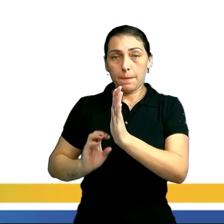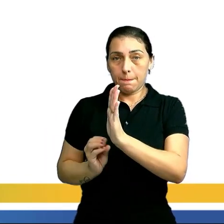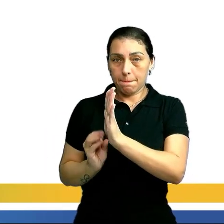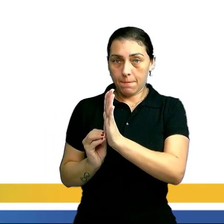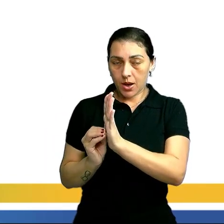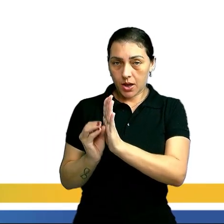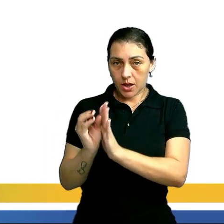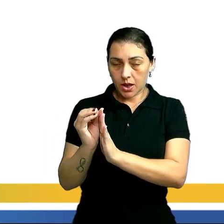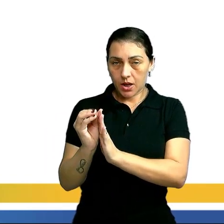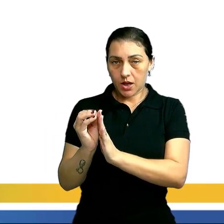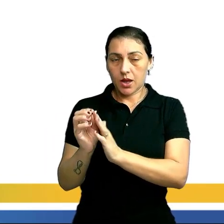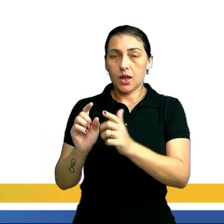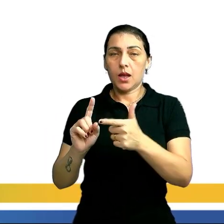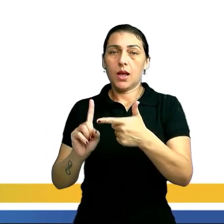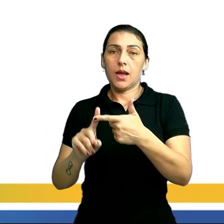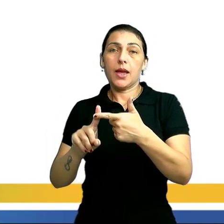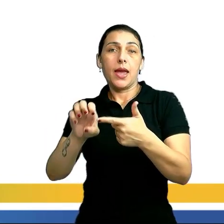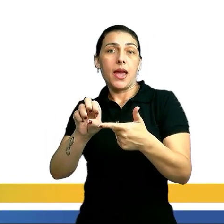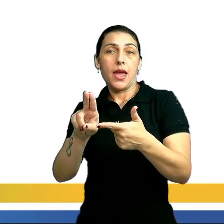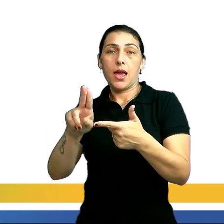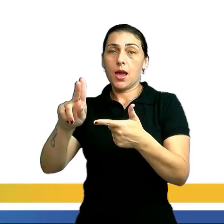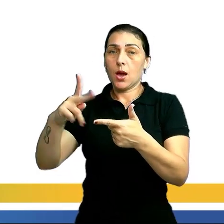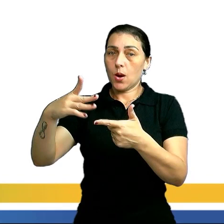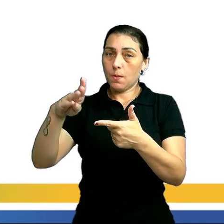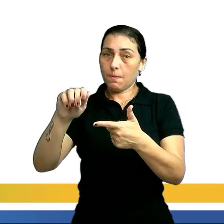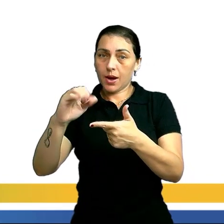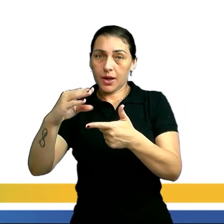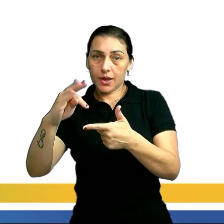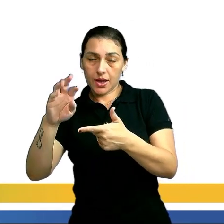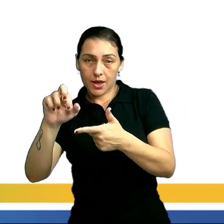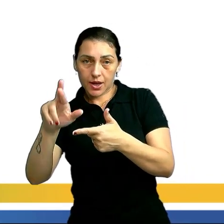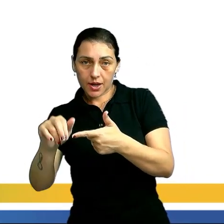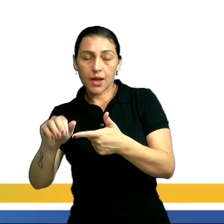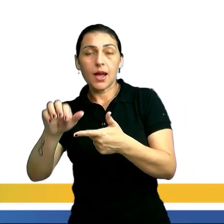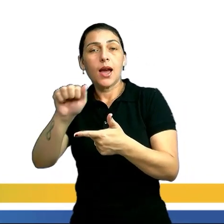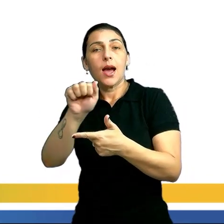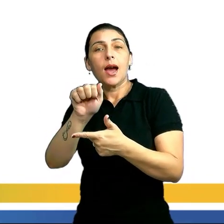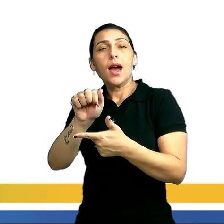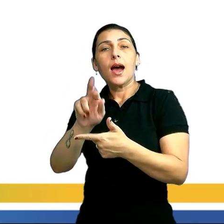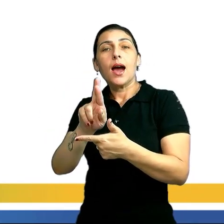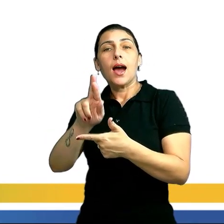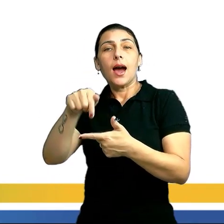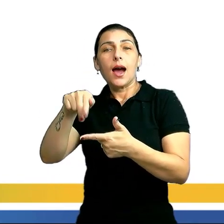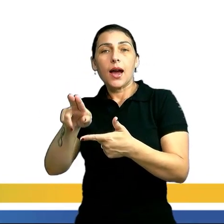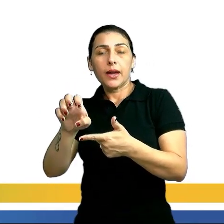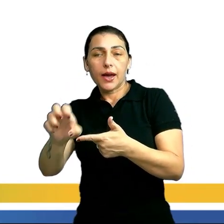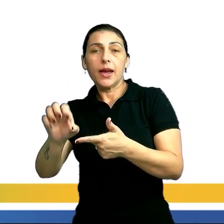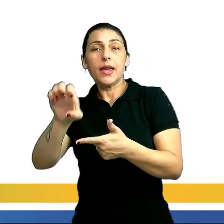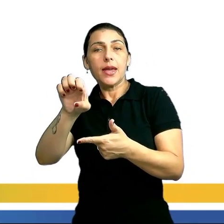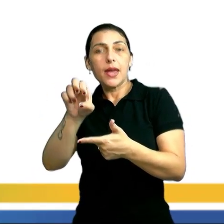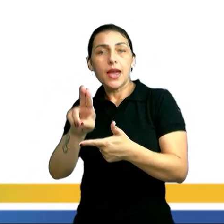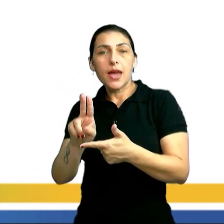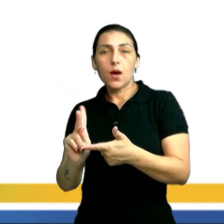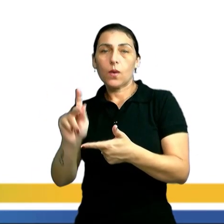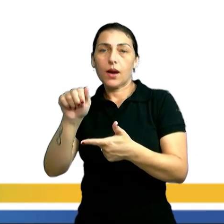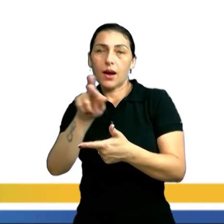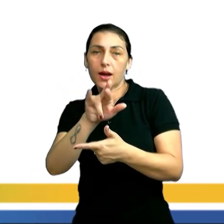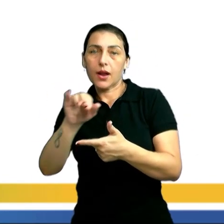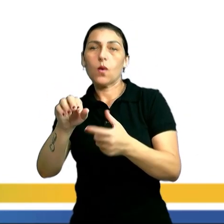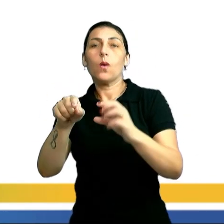bactéria ou eubactérias, arcae ou arqueobactérias e eucária, ou